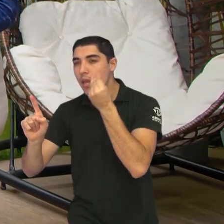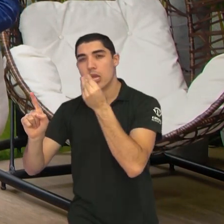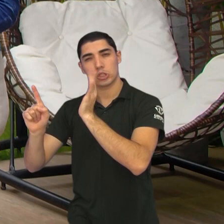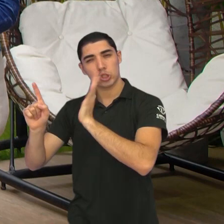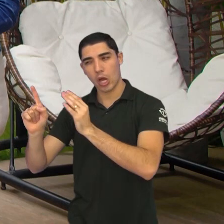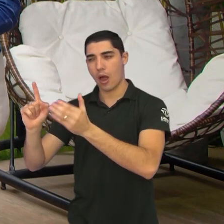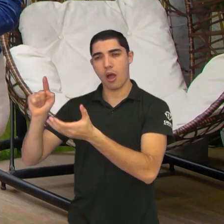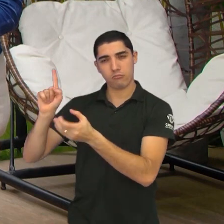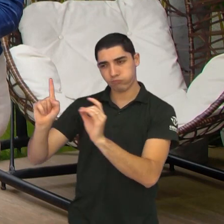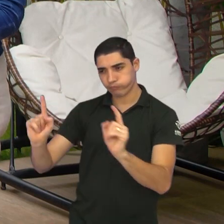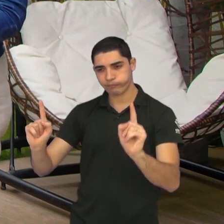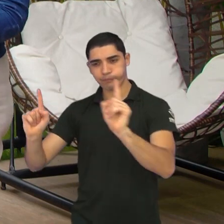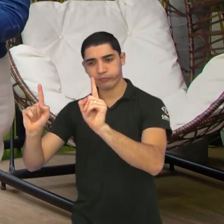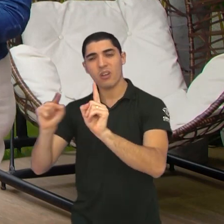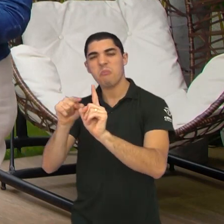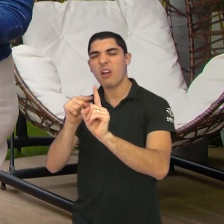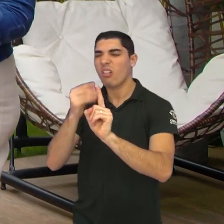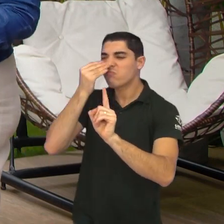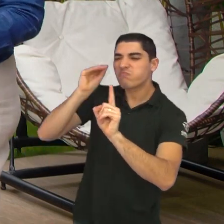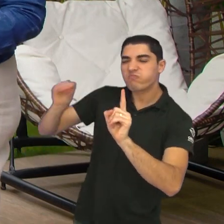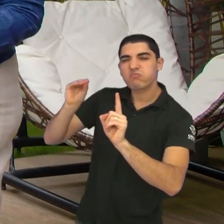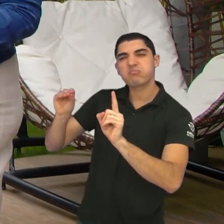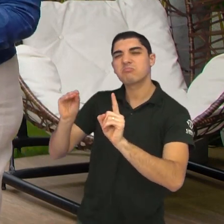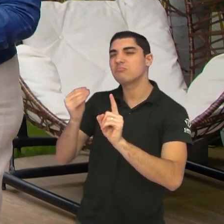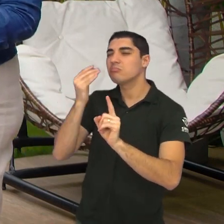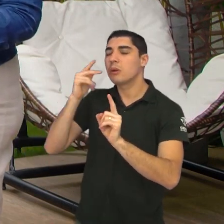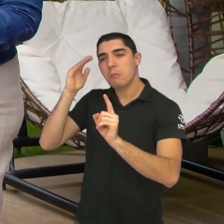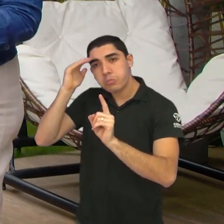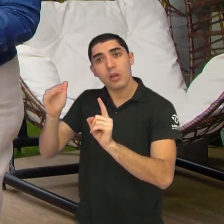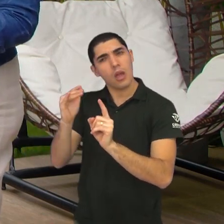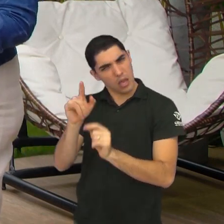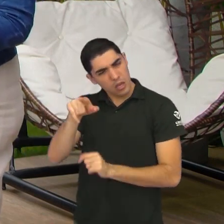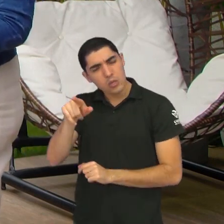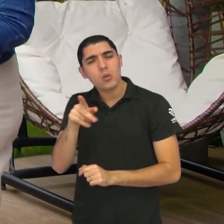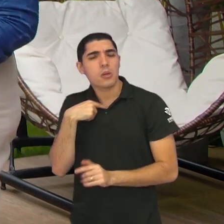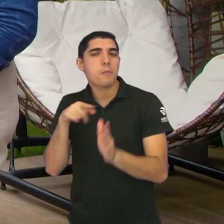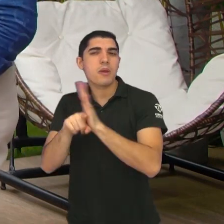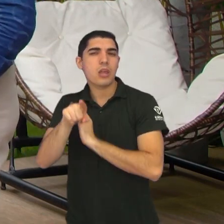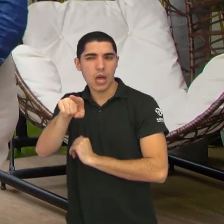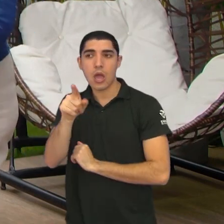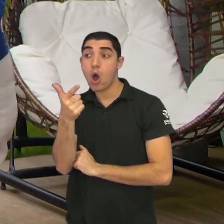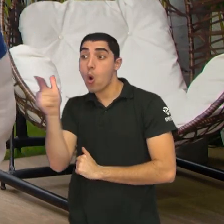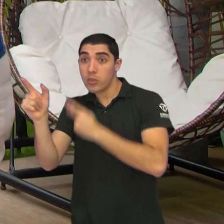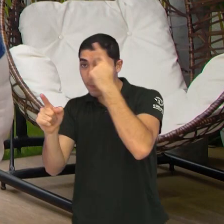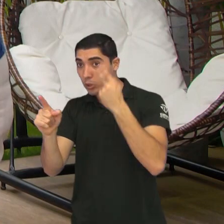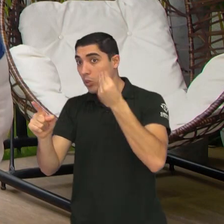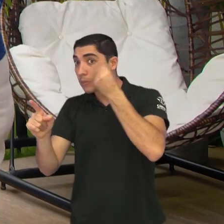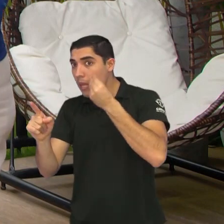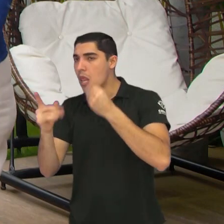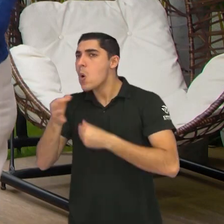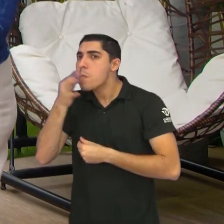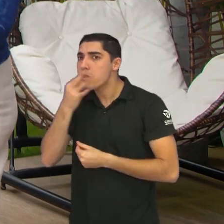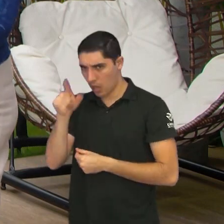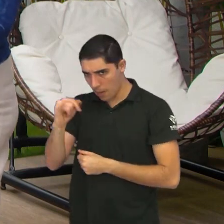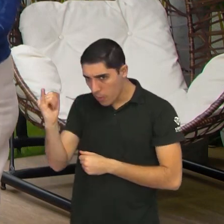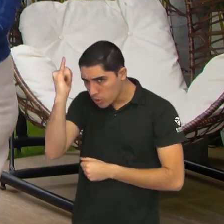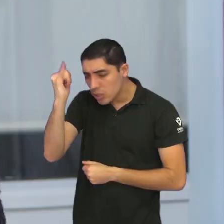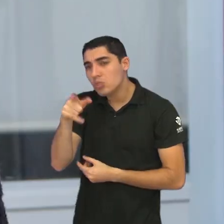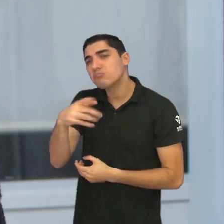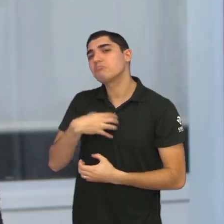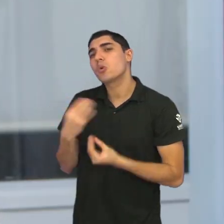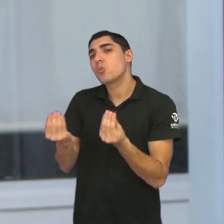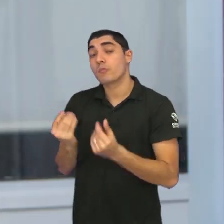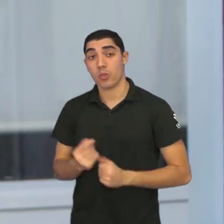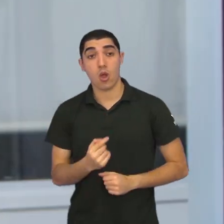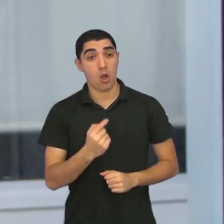mesmas experiências. A opinião do outro é importante? Como foi a sua vida ouvindo pessoas experientes? Eu acho